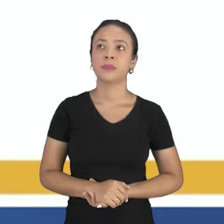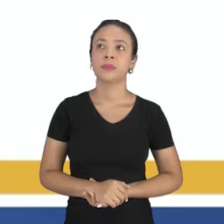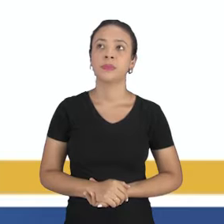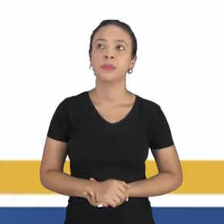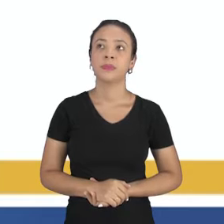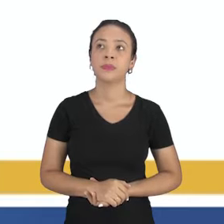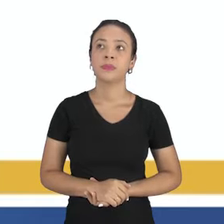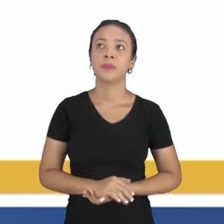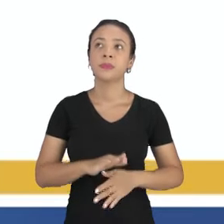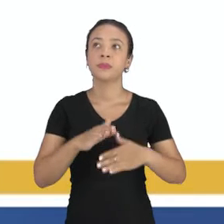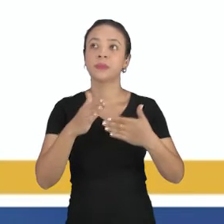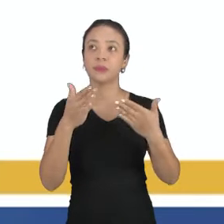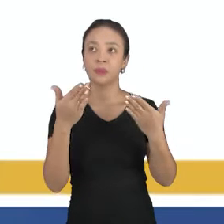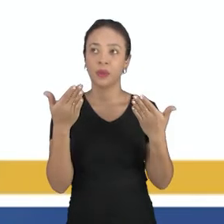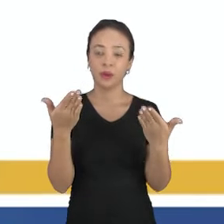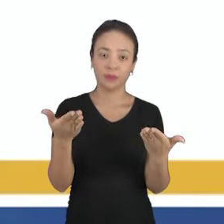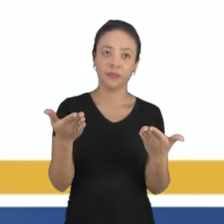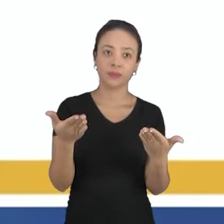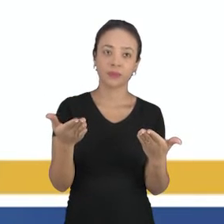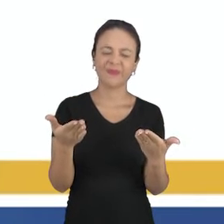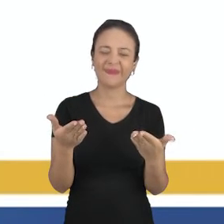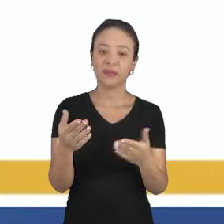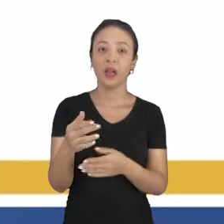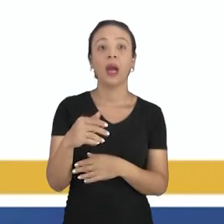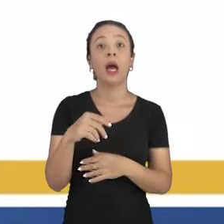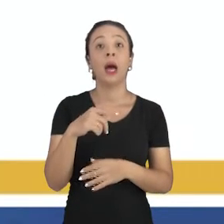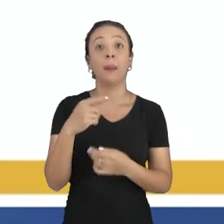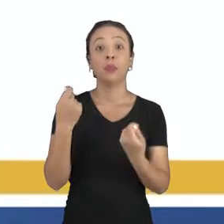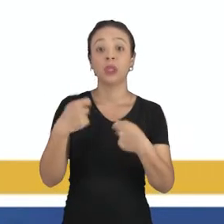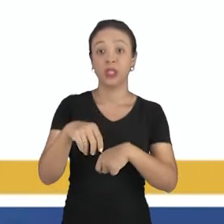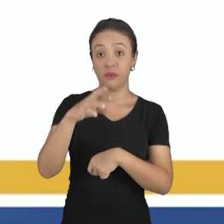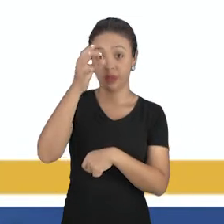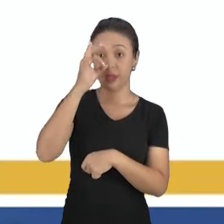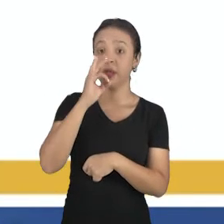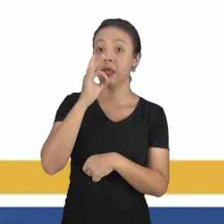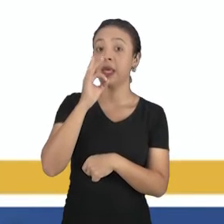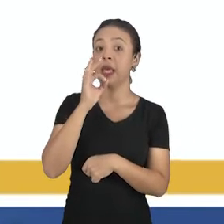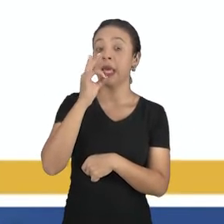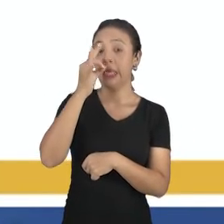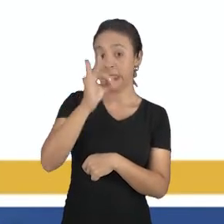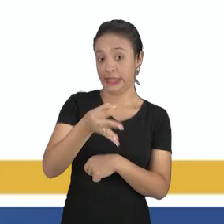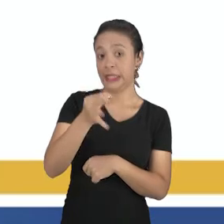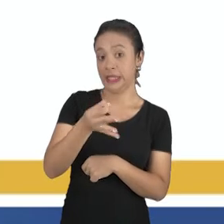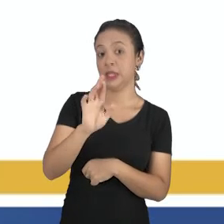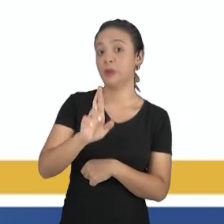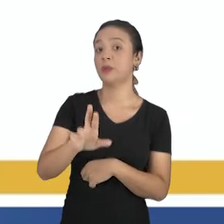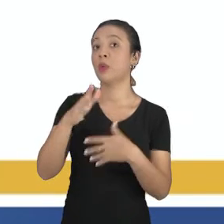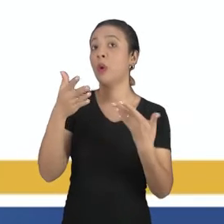bom então né se dessa questão aí a nossa alternativa aí é letra b